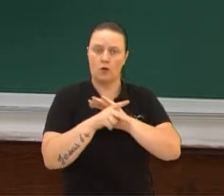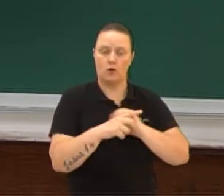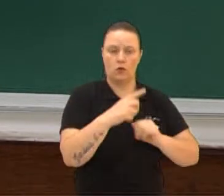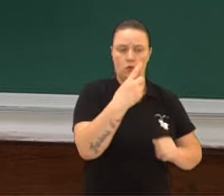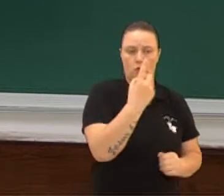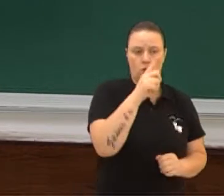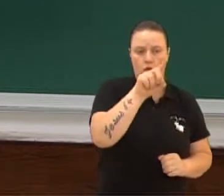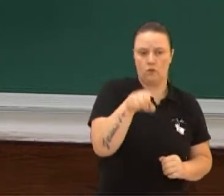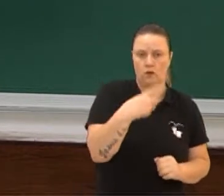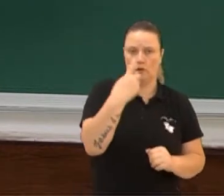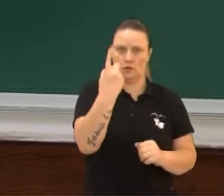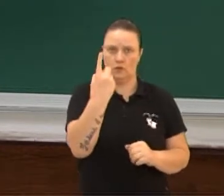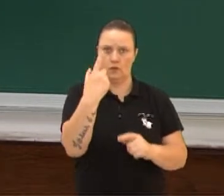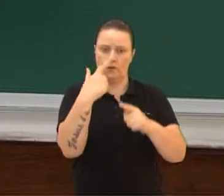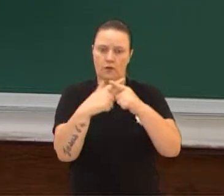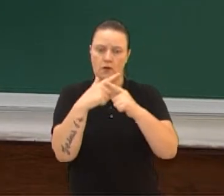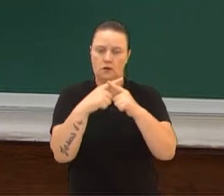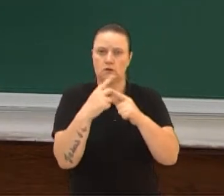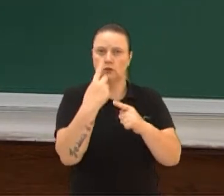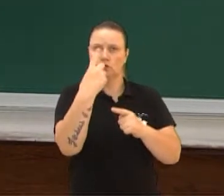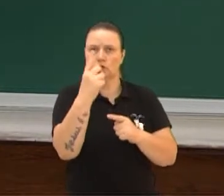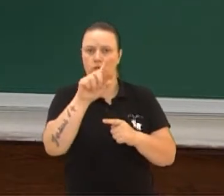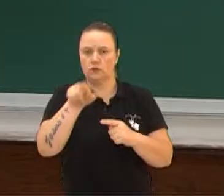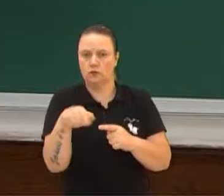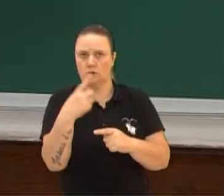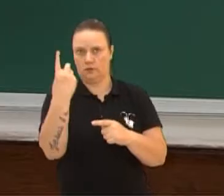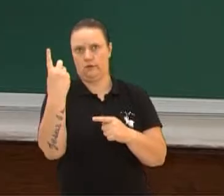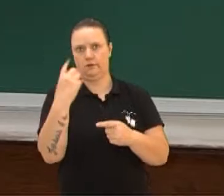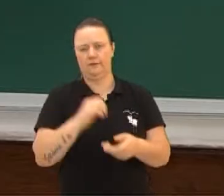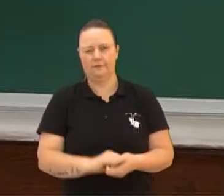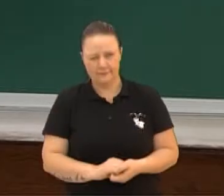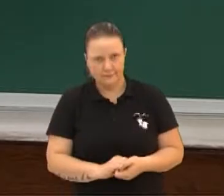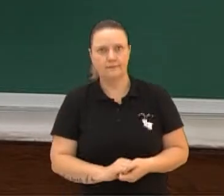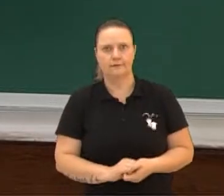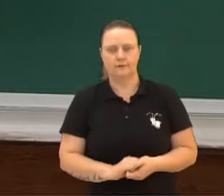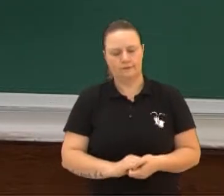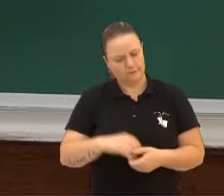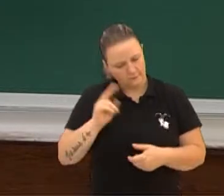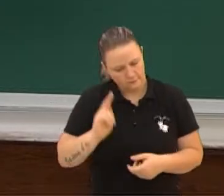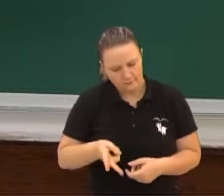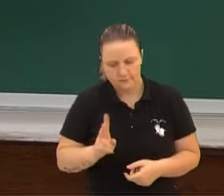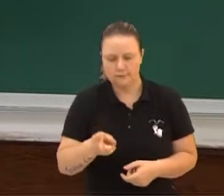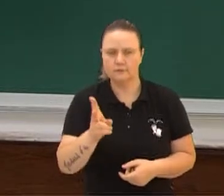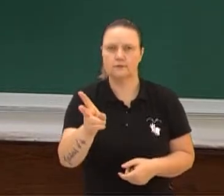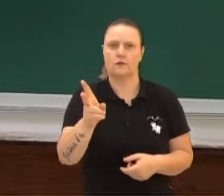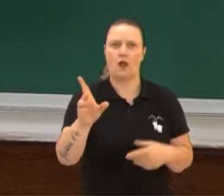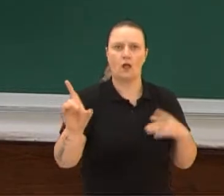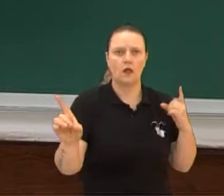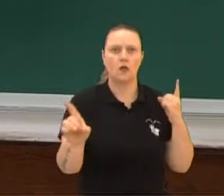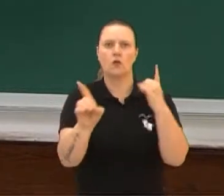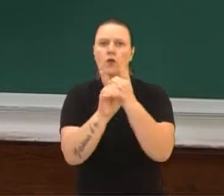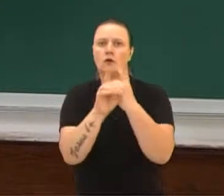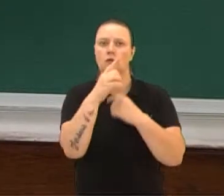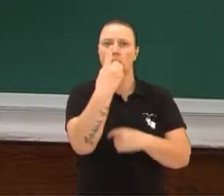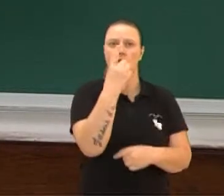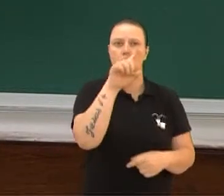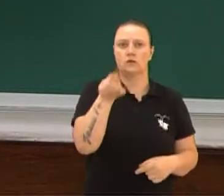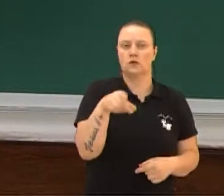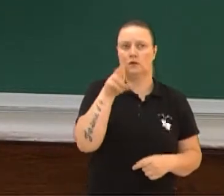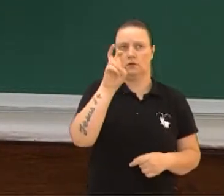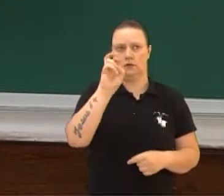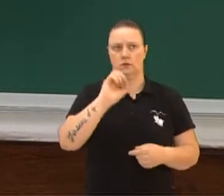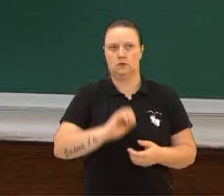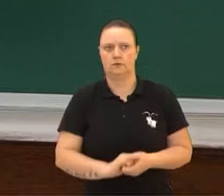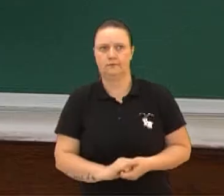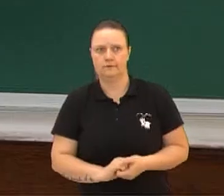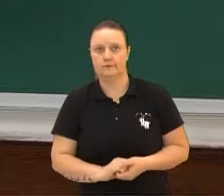vezes 1,1. E assim, sucessivamente, até eu chegar no 1,5.